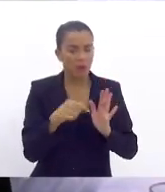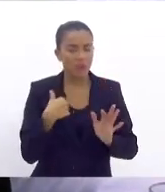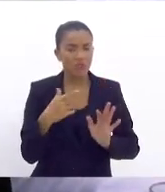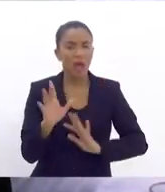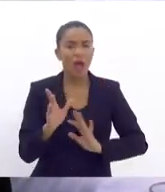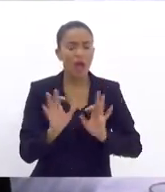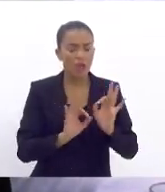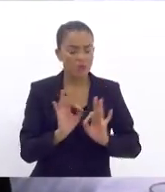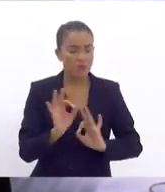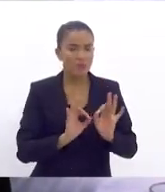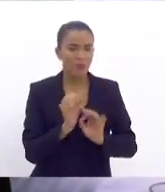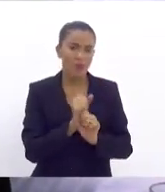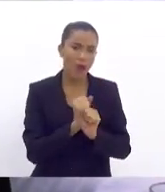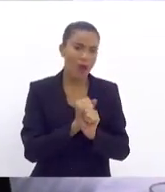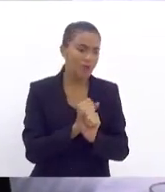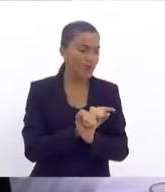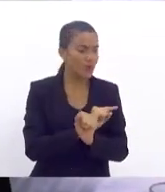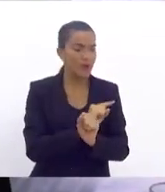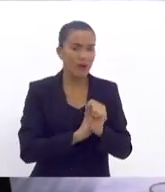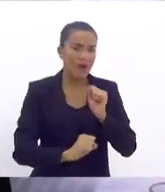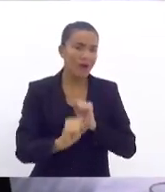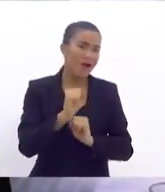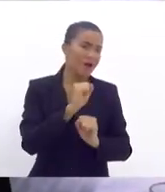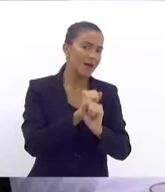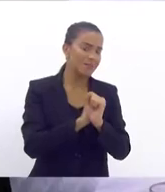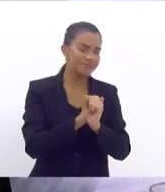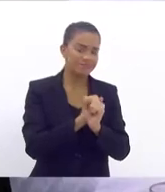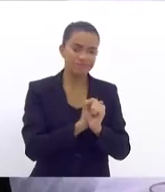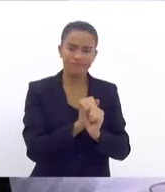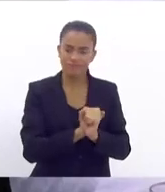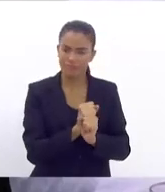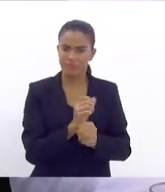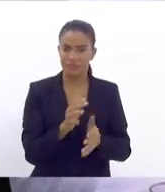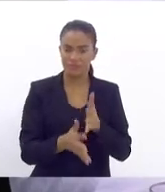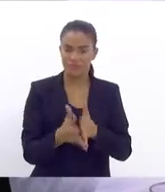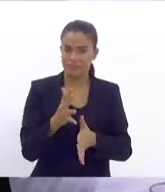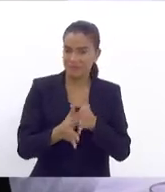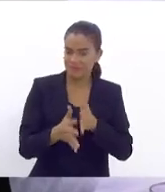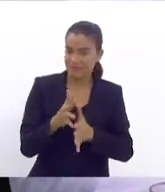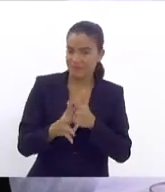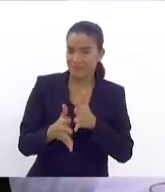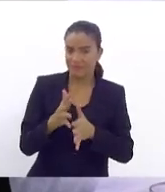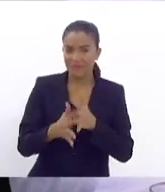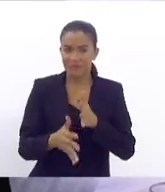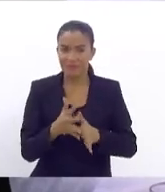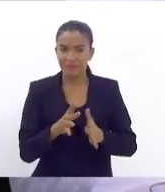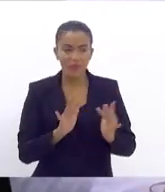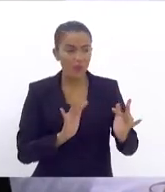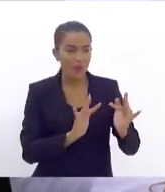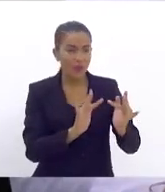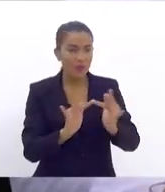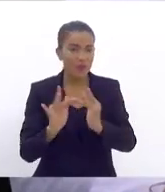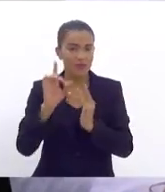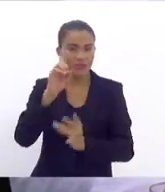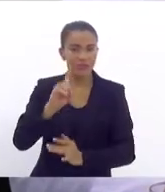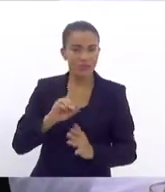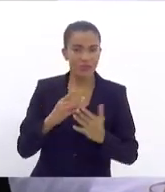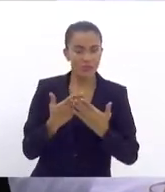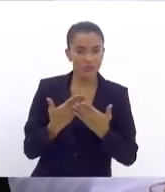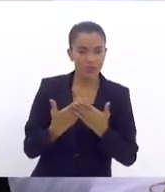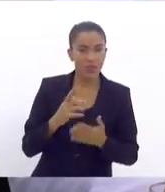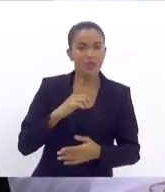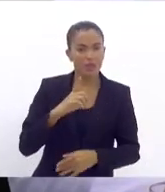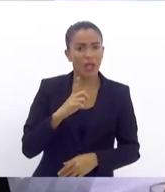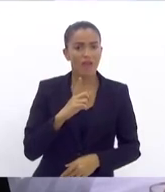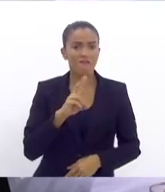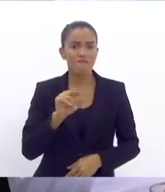deparando anualmente com esse conflito em que a gente recebia contato das direções de escola, que tinham demanda por turmas,